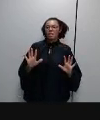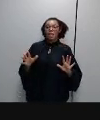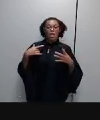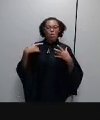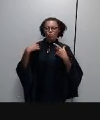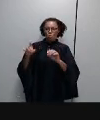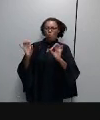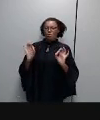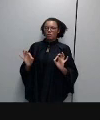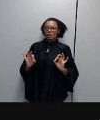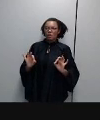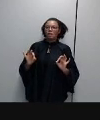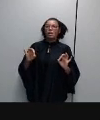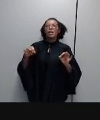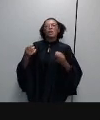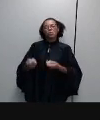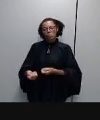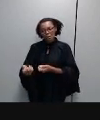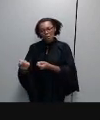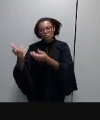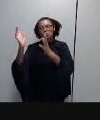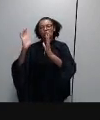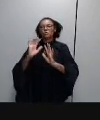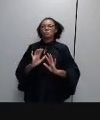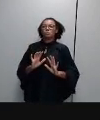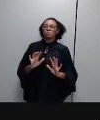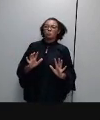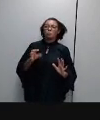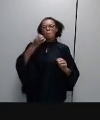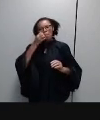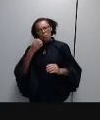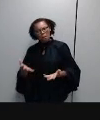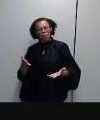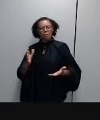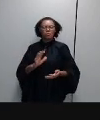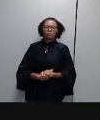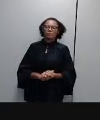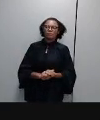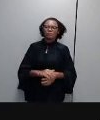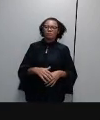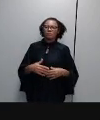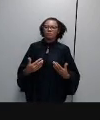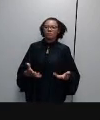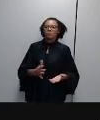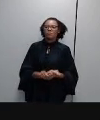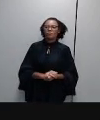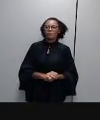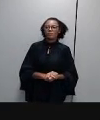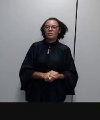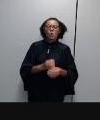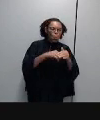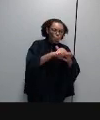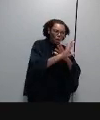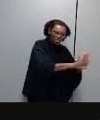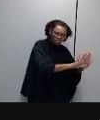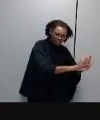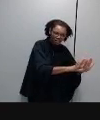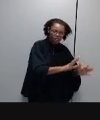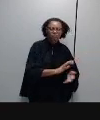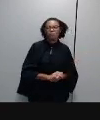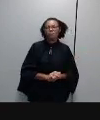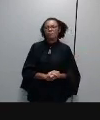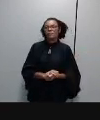elogio a criatividade acho uma coisa boa automóveis acção mas deixa guardada lá viu aí faço